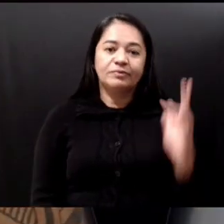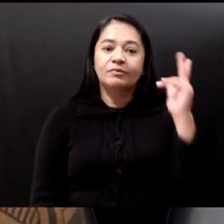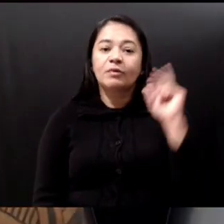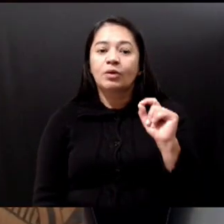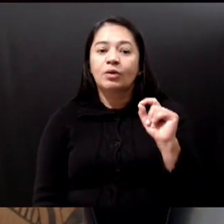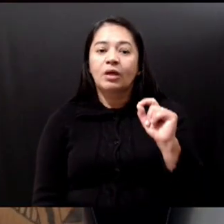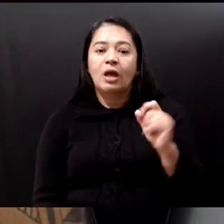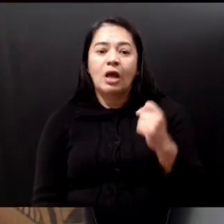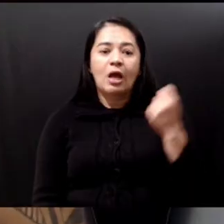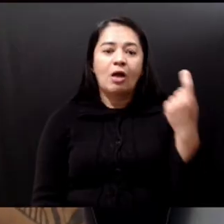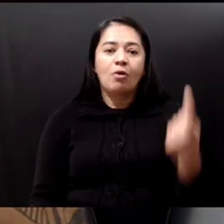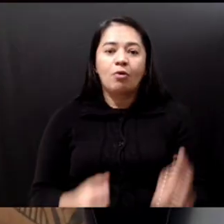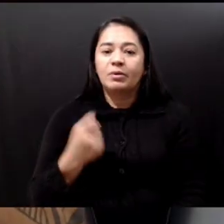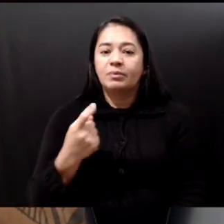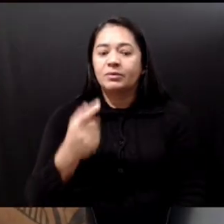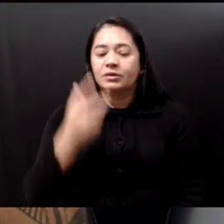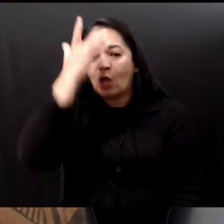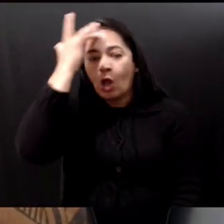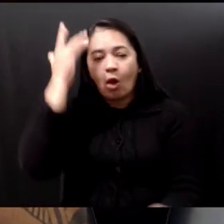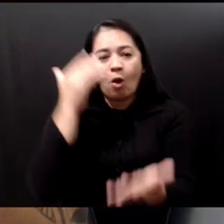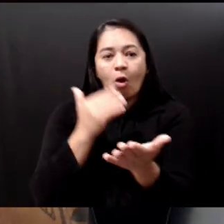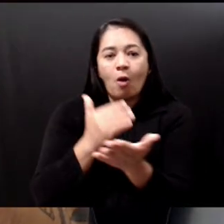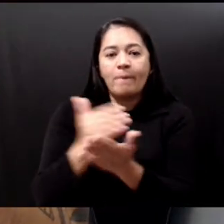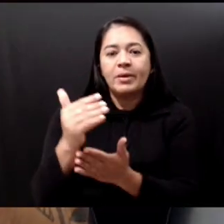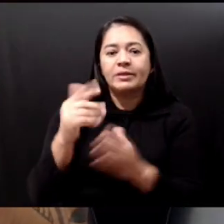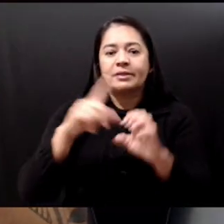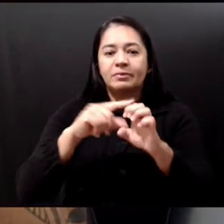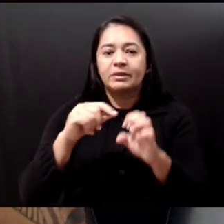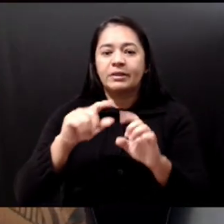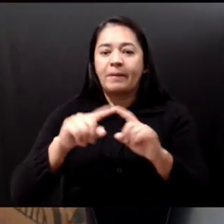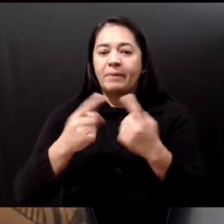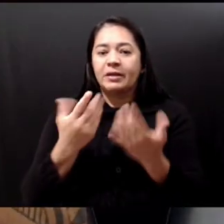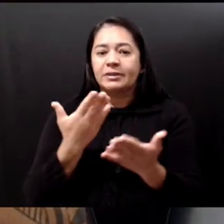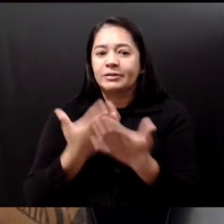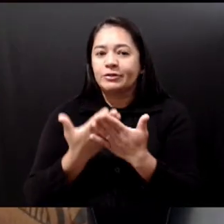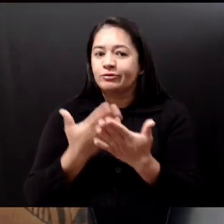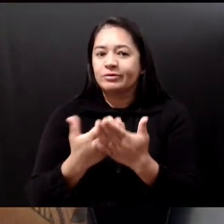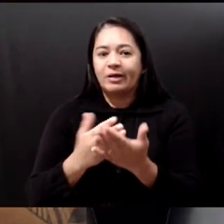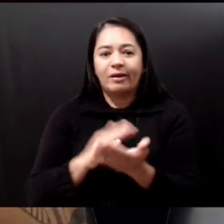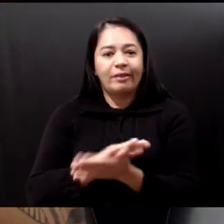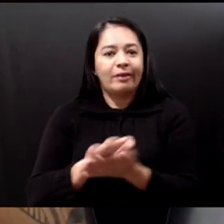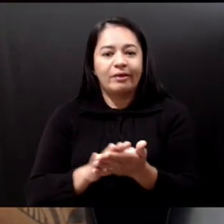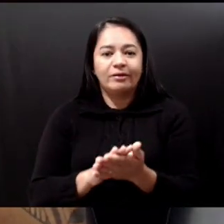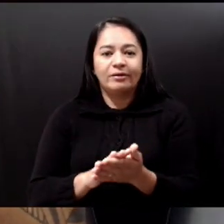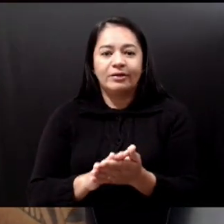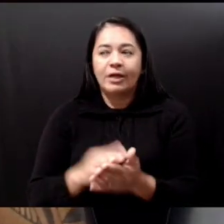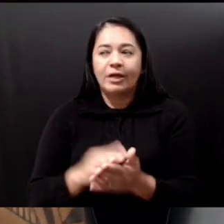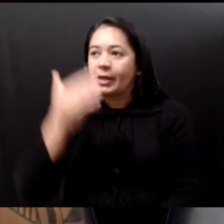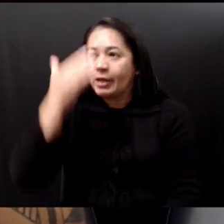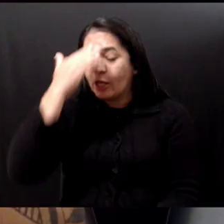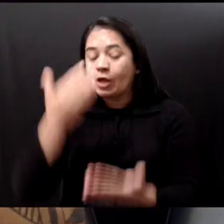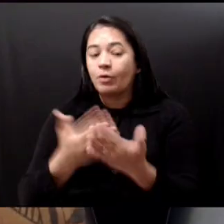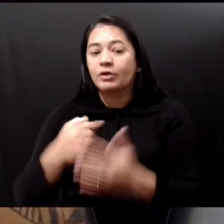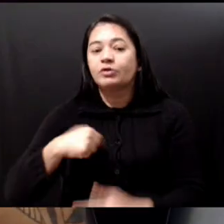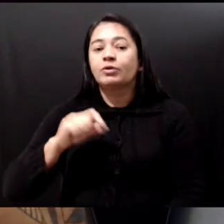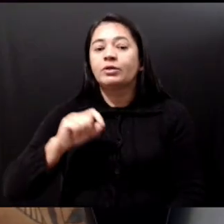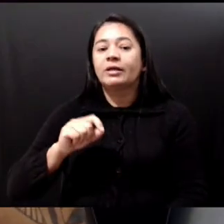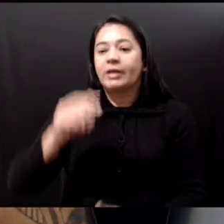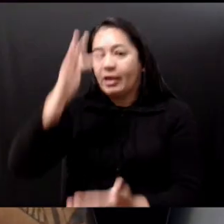estudar. E eu Exato. acredito que é fé, estudo e pesquisa, né, e Uhum.